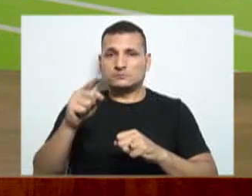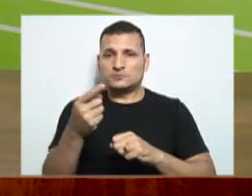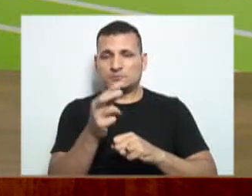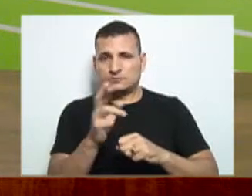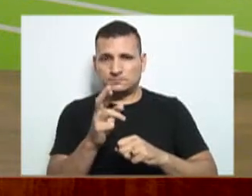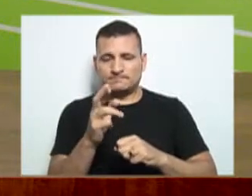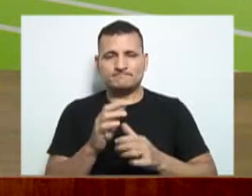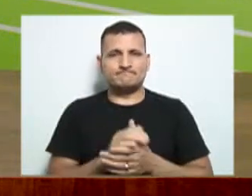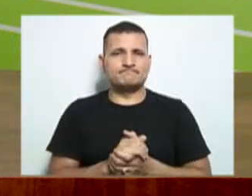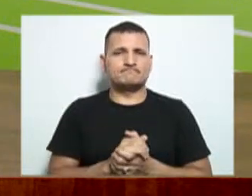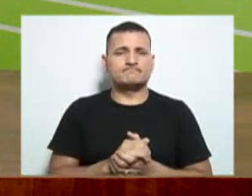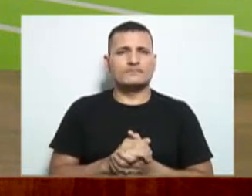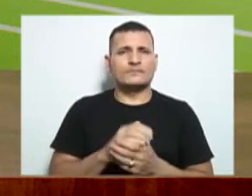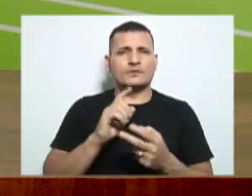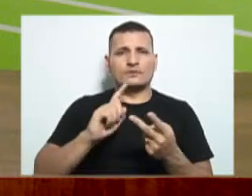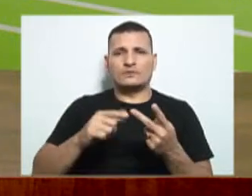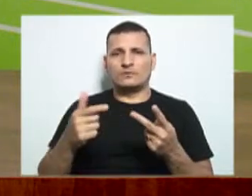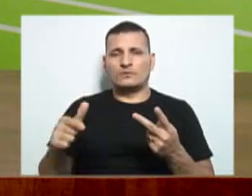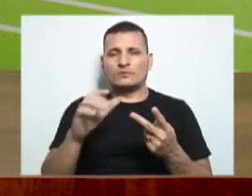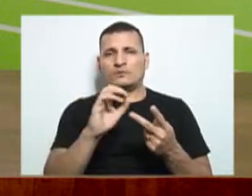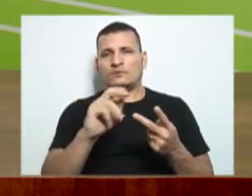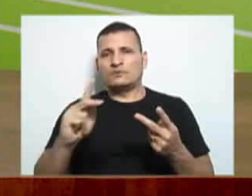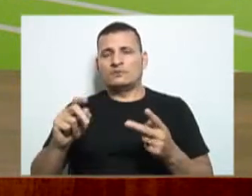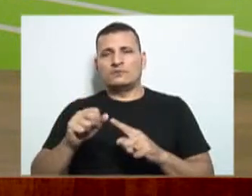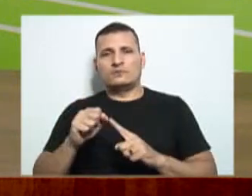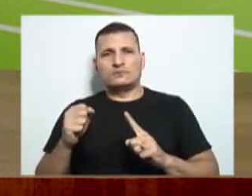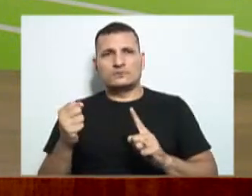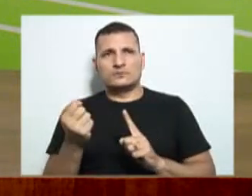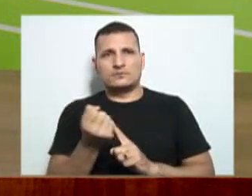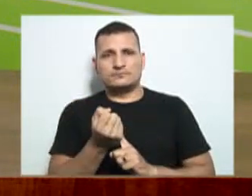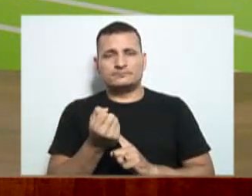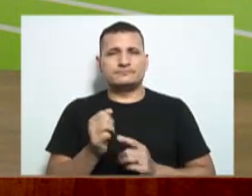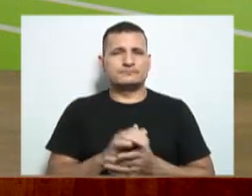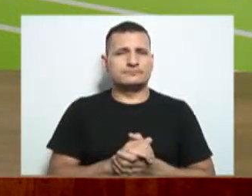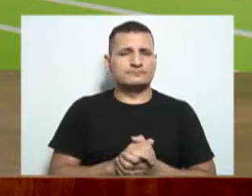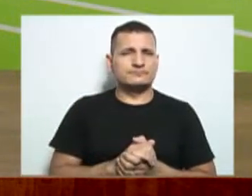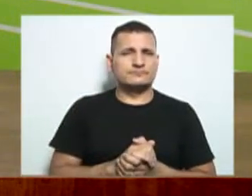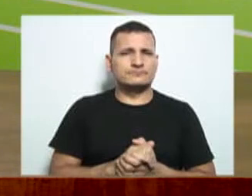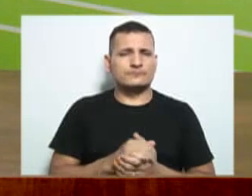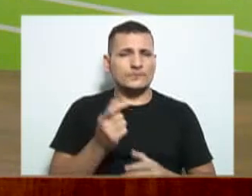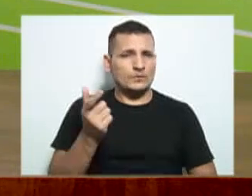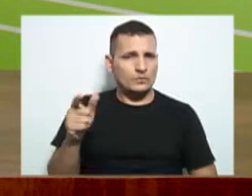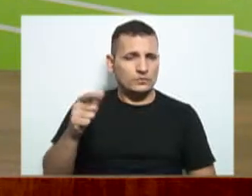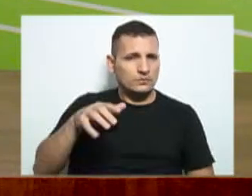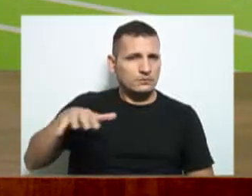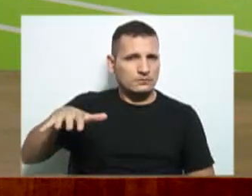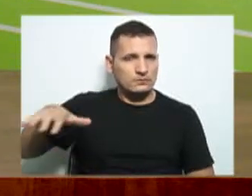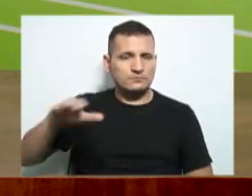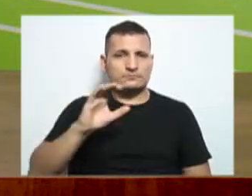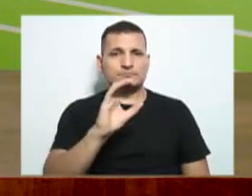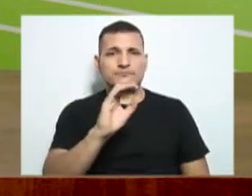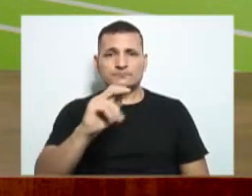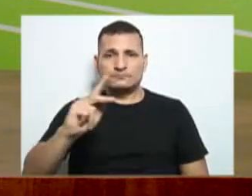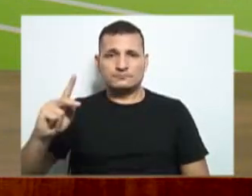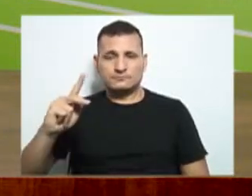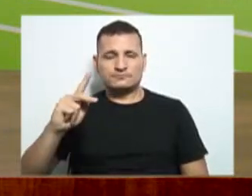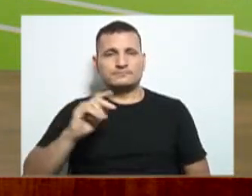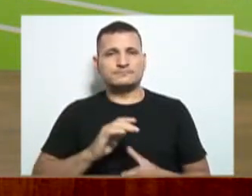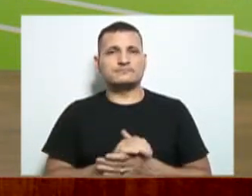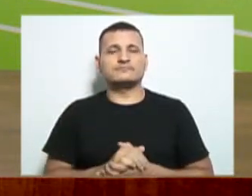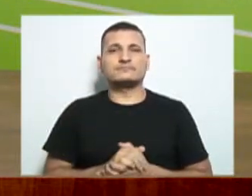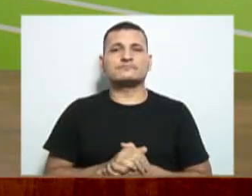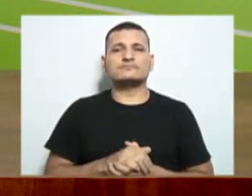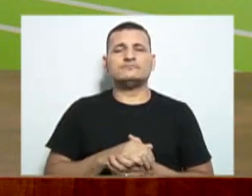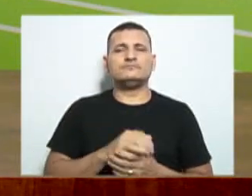no caso das cooperativas sociais. Os demais ramos de cooperativa, a incidência